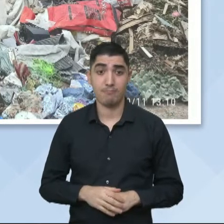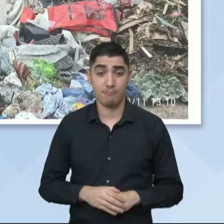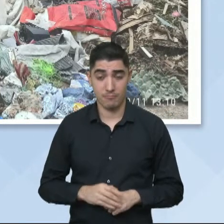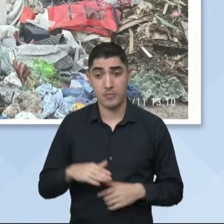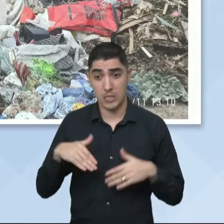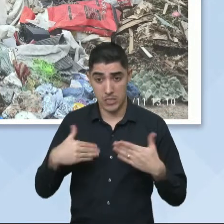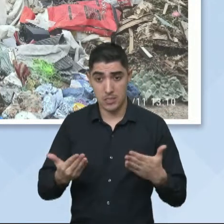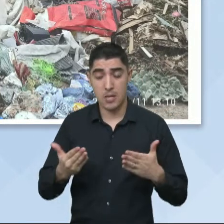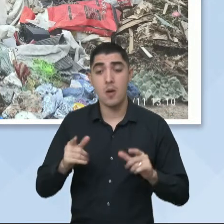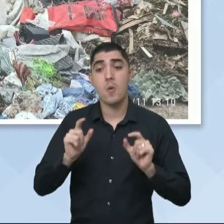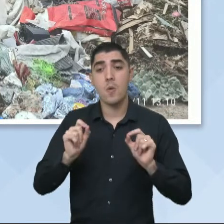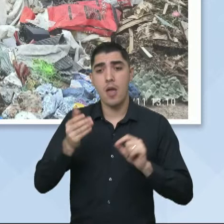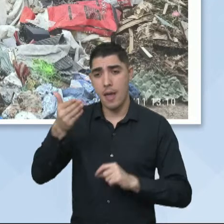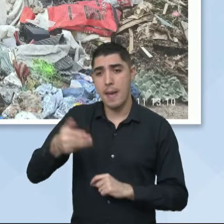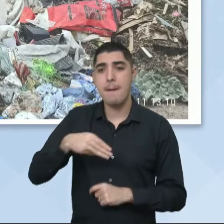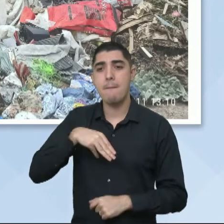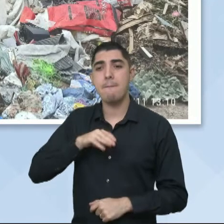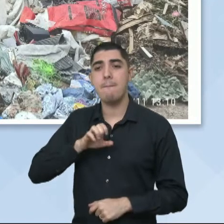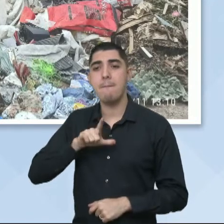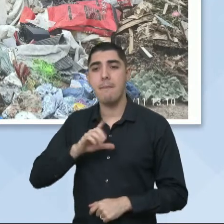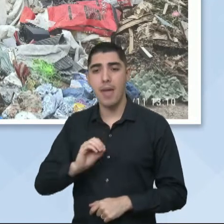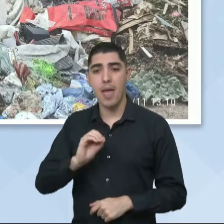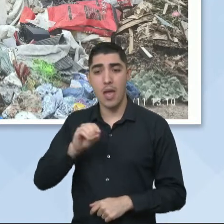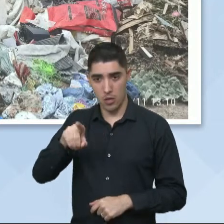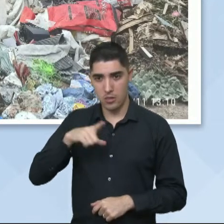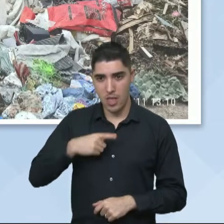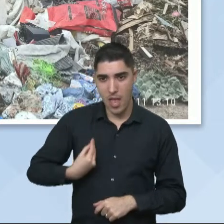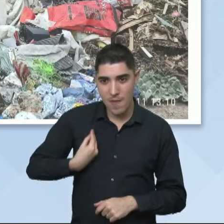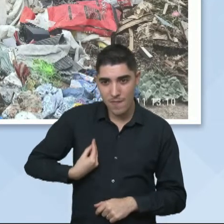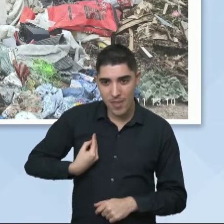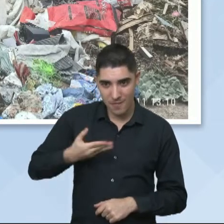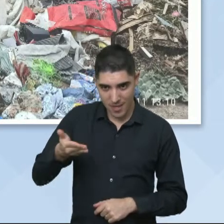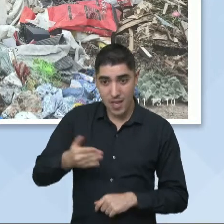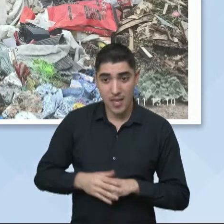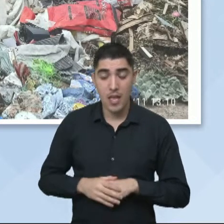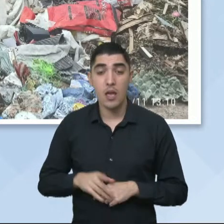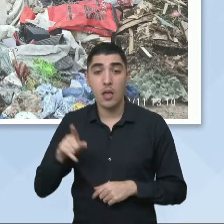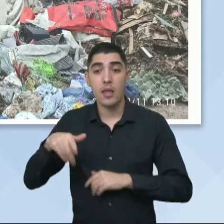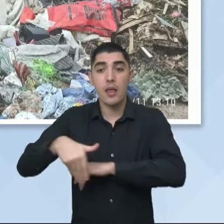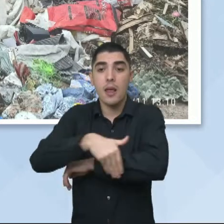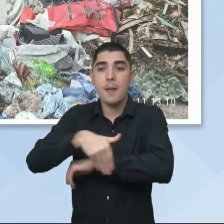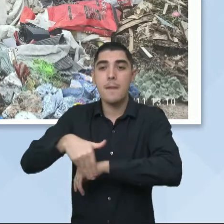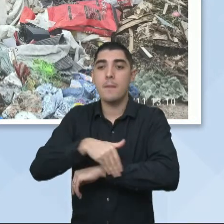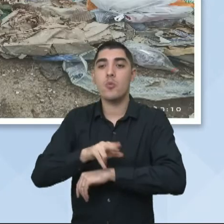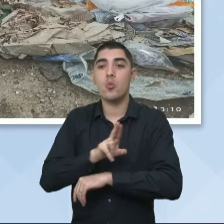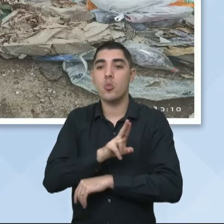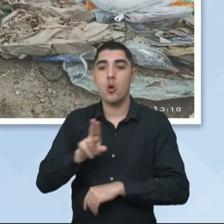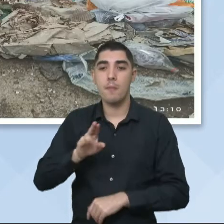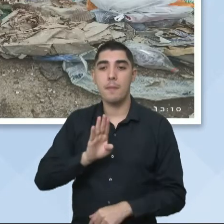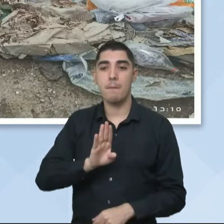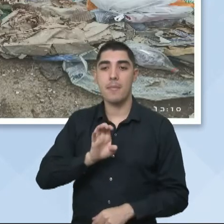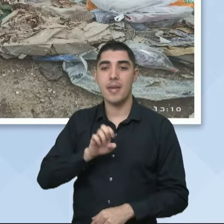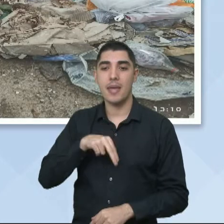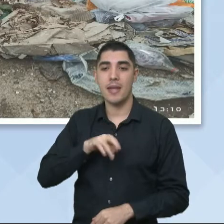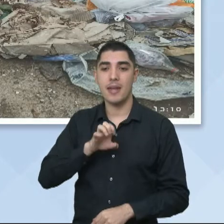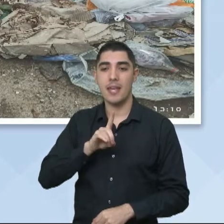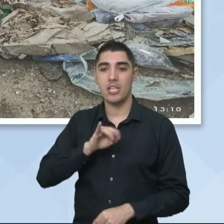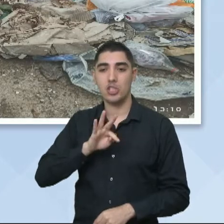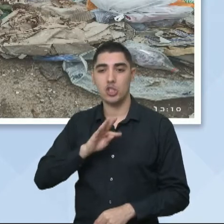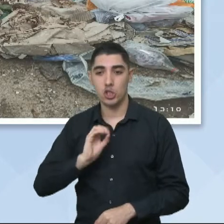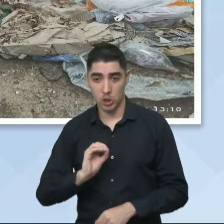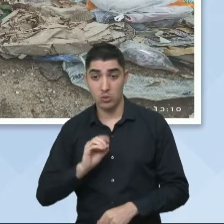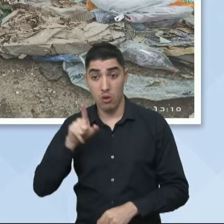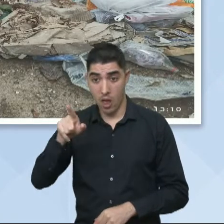final, viu, Melo, você que está aqui, é no final da Avenida Benedito Luiz Medeiros, onde que está essa